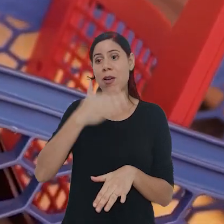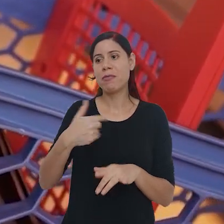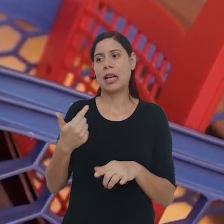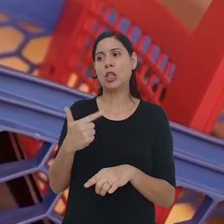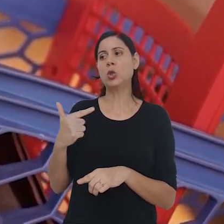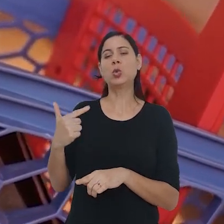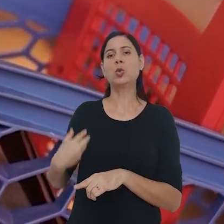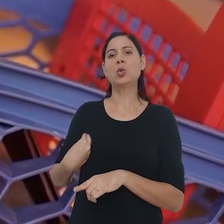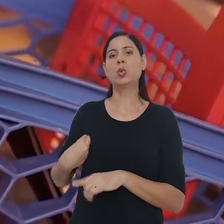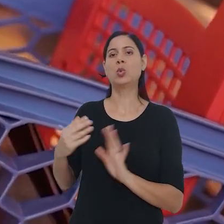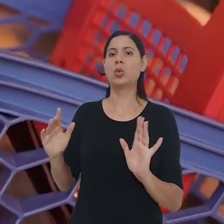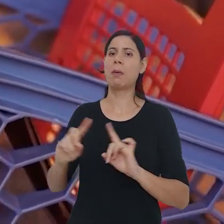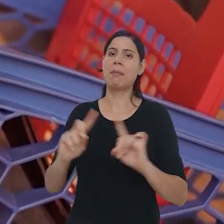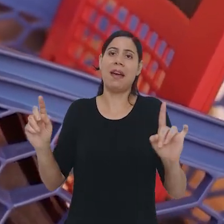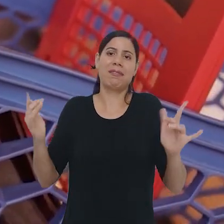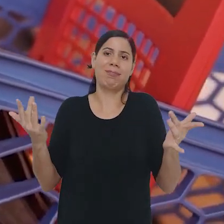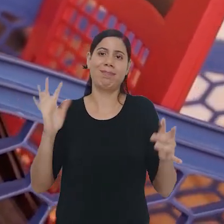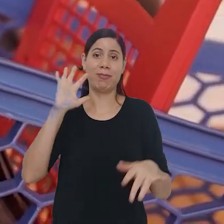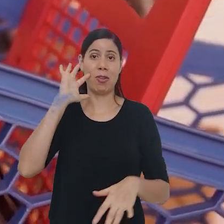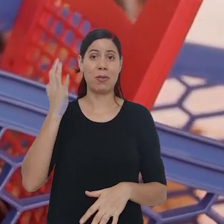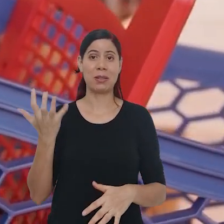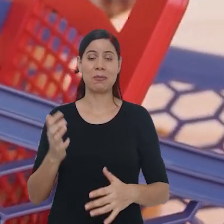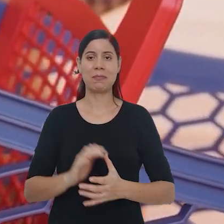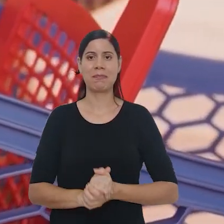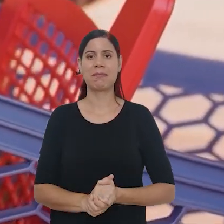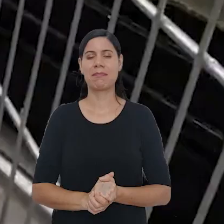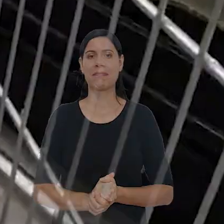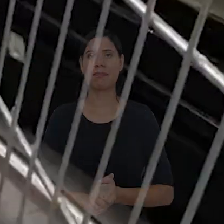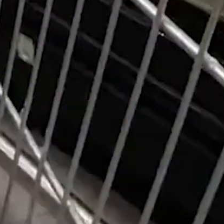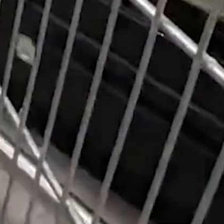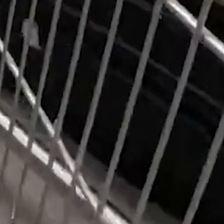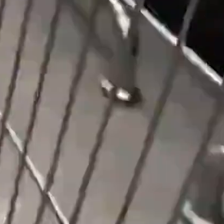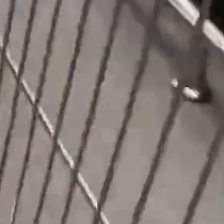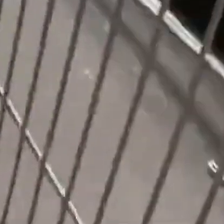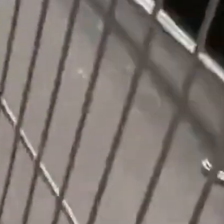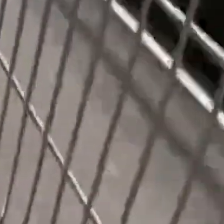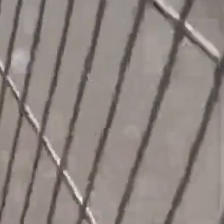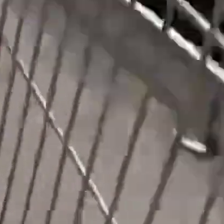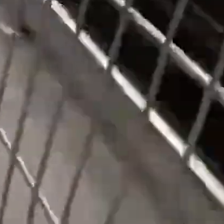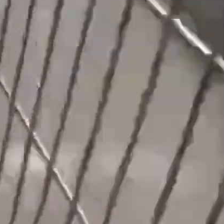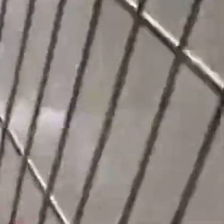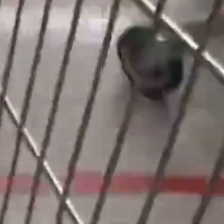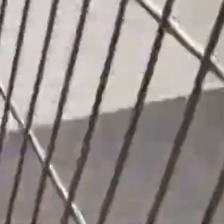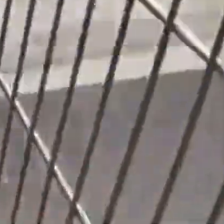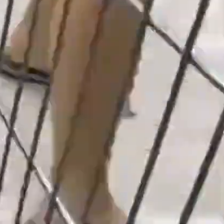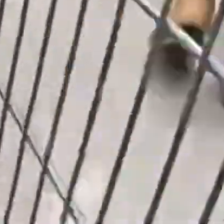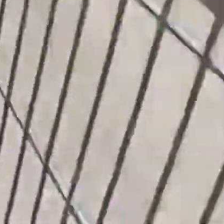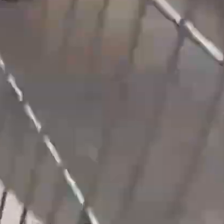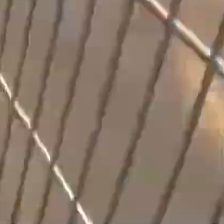para demonstrar que aquilo não existiu. E isso não foi feito.